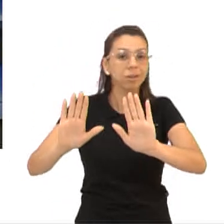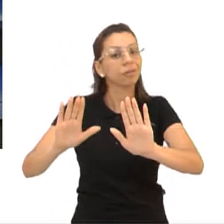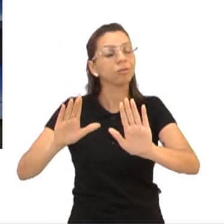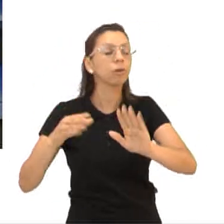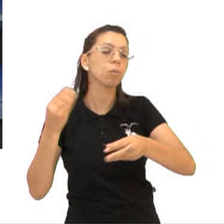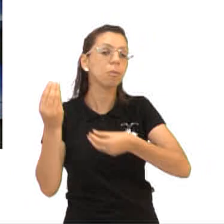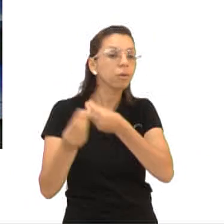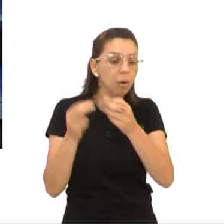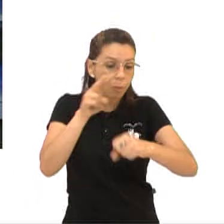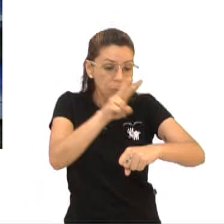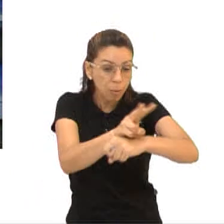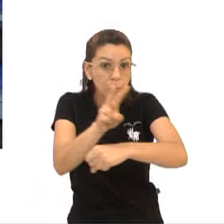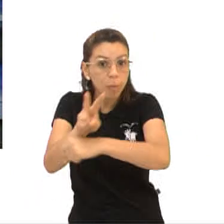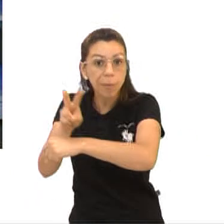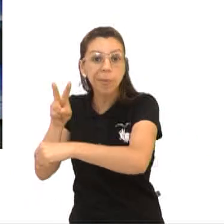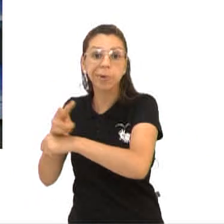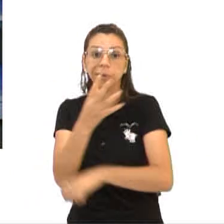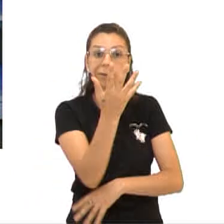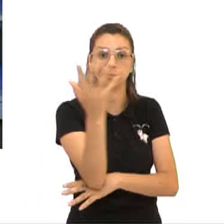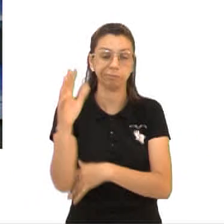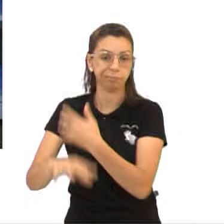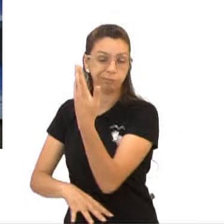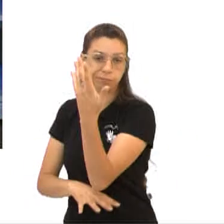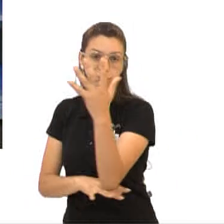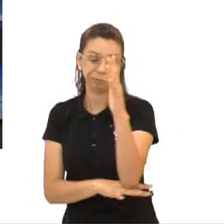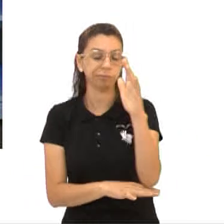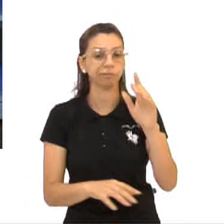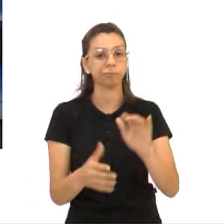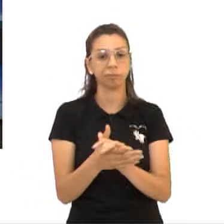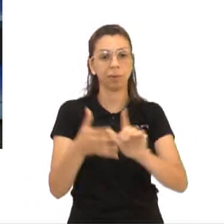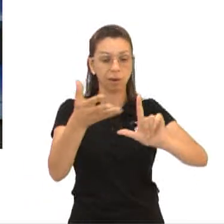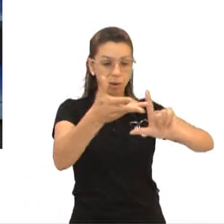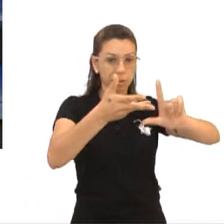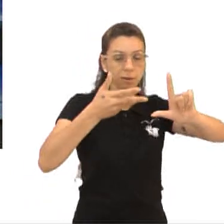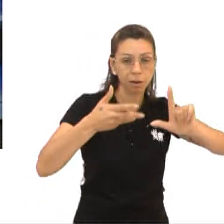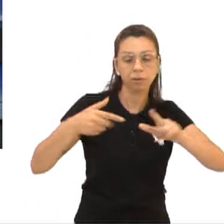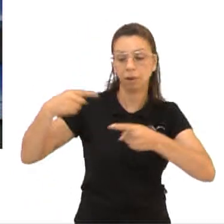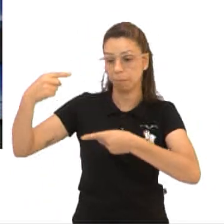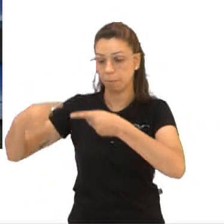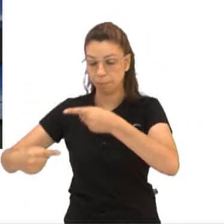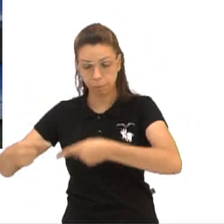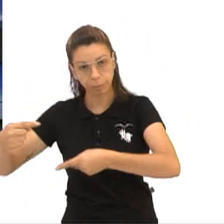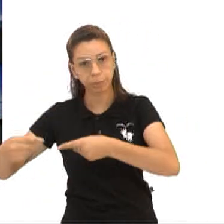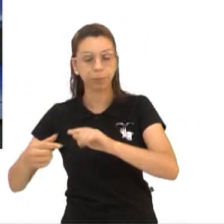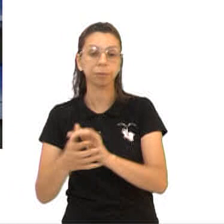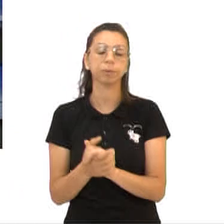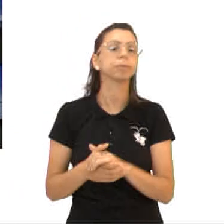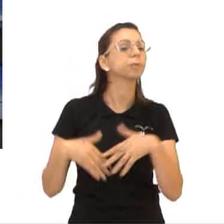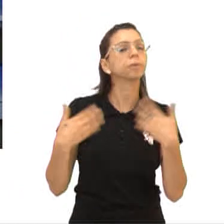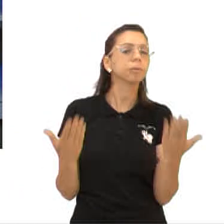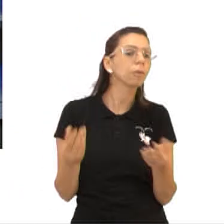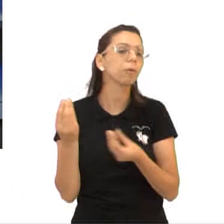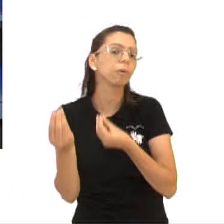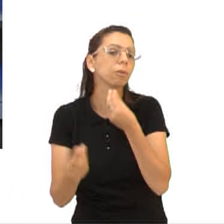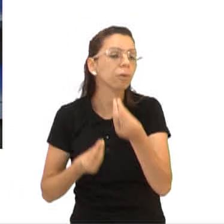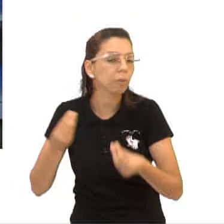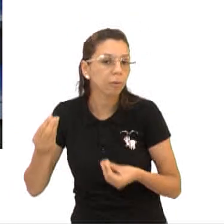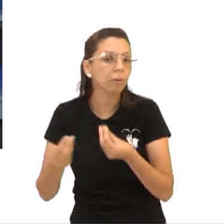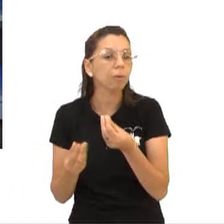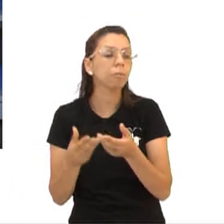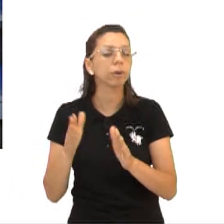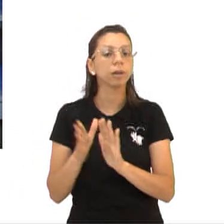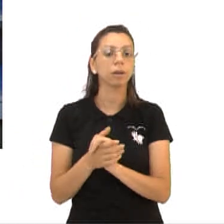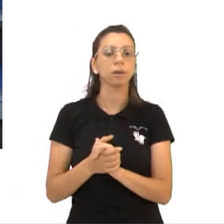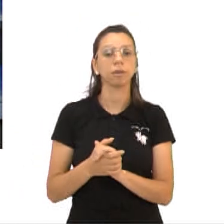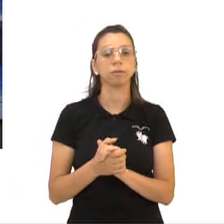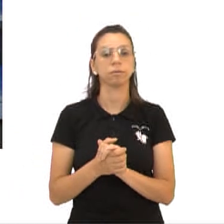mundo. Ou uma questão muito melhor, que envolve a estética e a ética também. Que mundo nós vamos deixar para os nossos